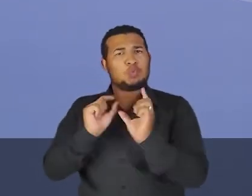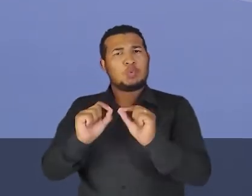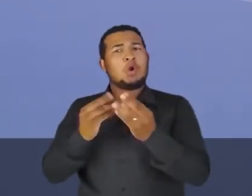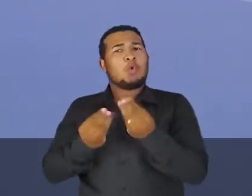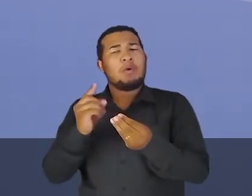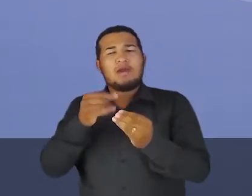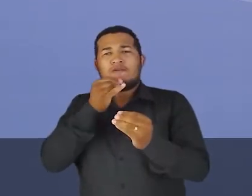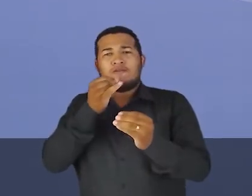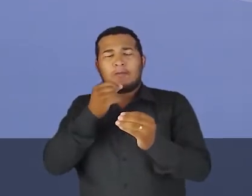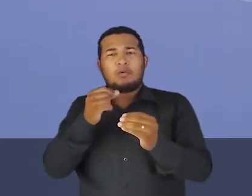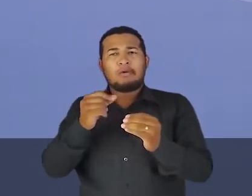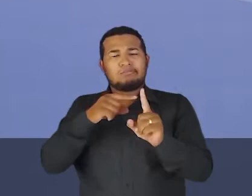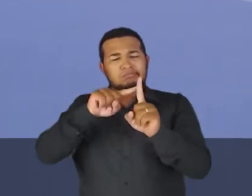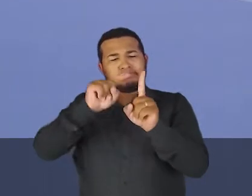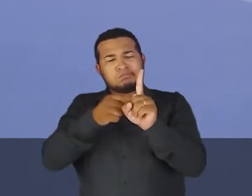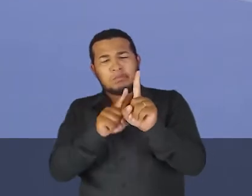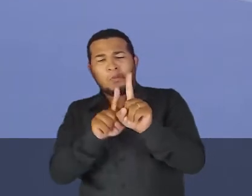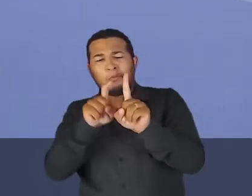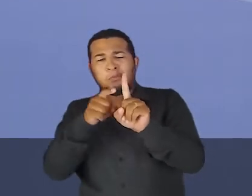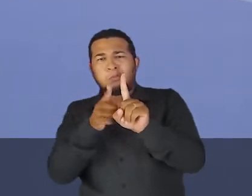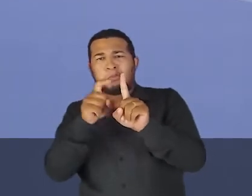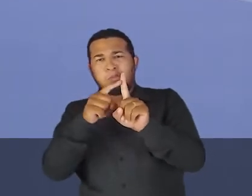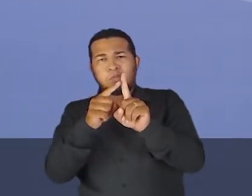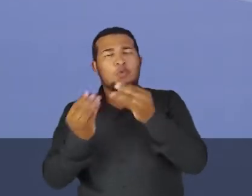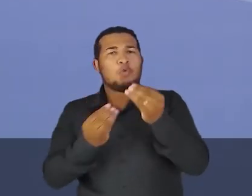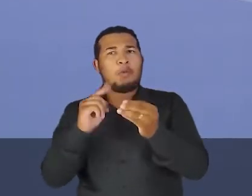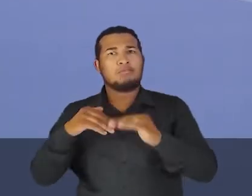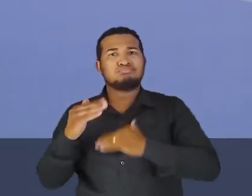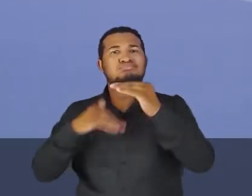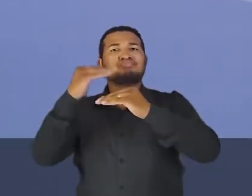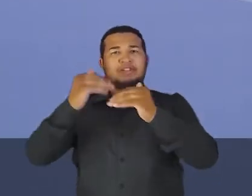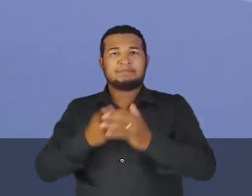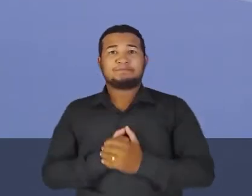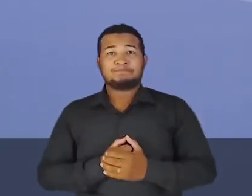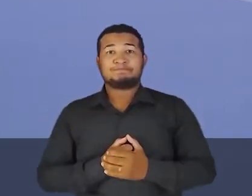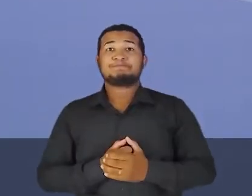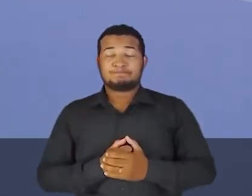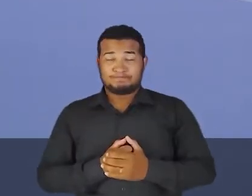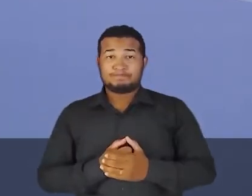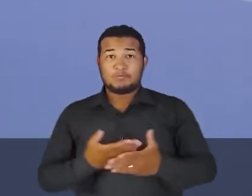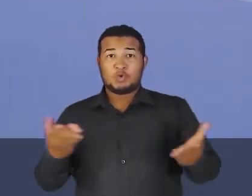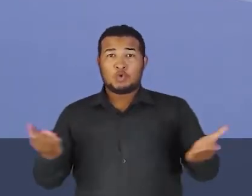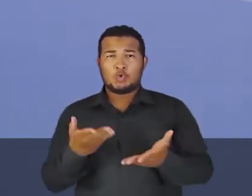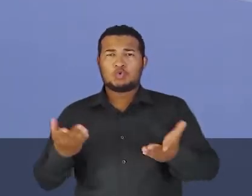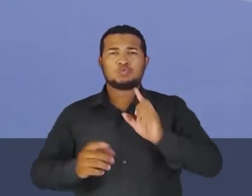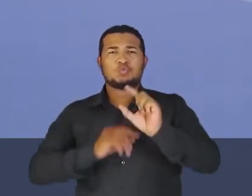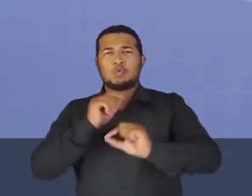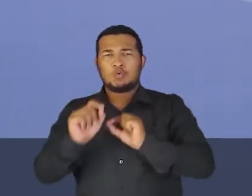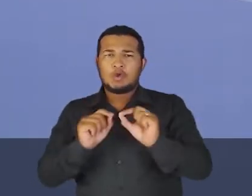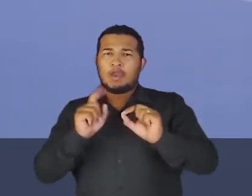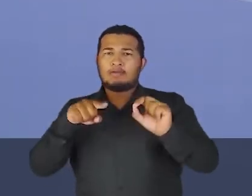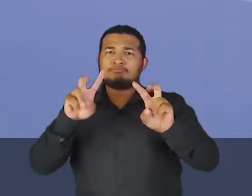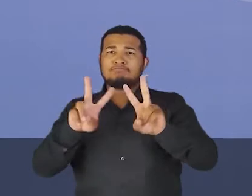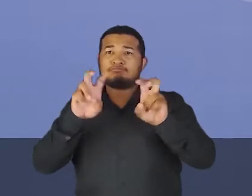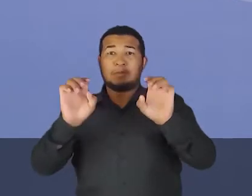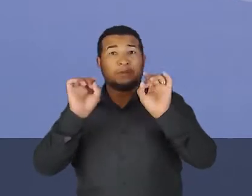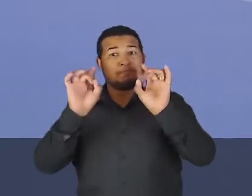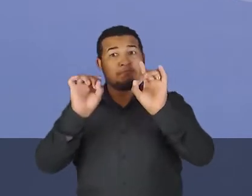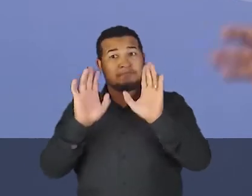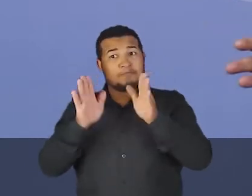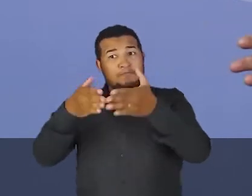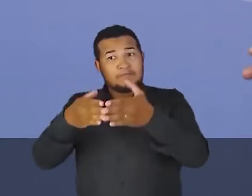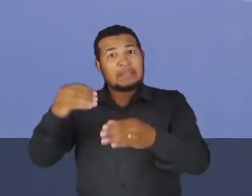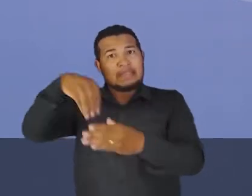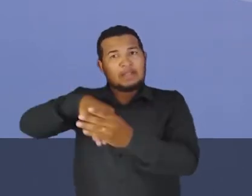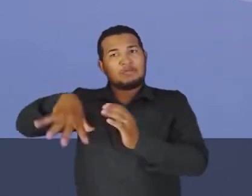desenvolvimento embrionário dos animais, no caso, a embriologia animal. E a aula de hoje nós vamos falar sobre um tema específico dentro